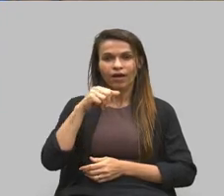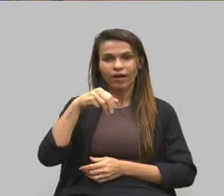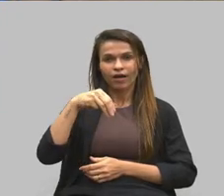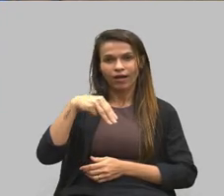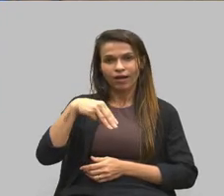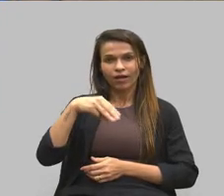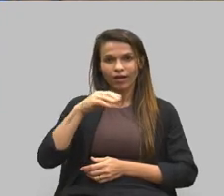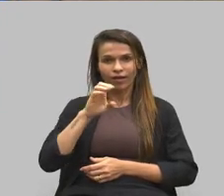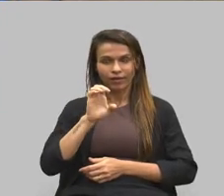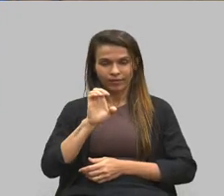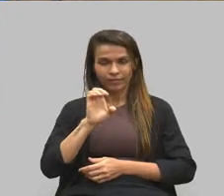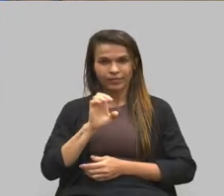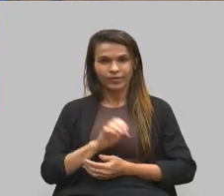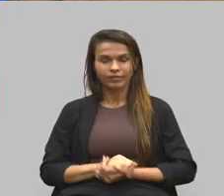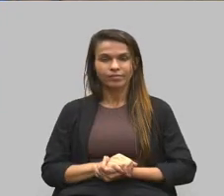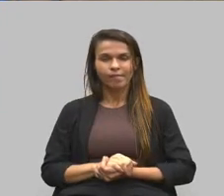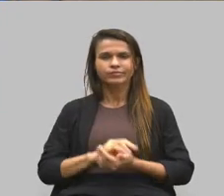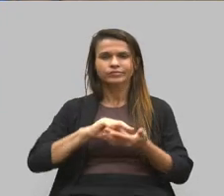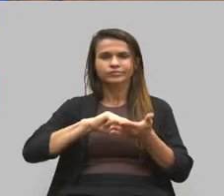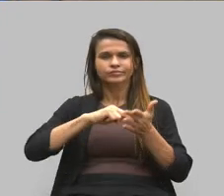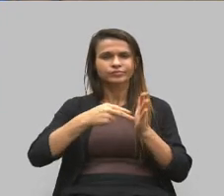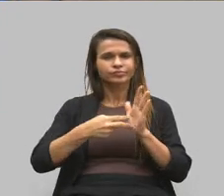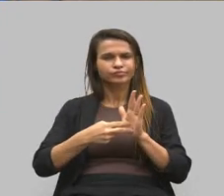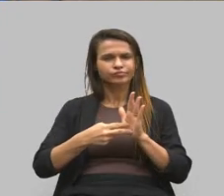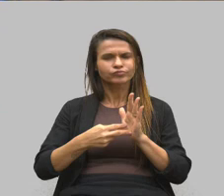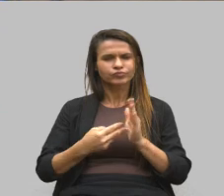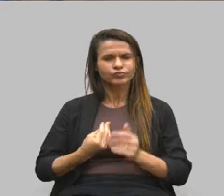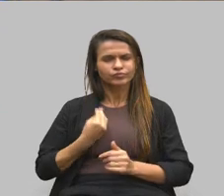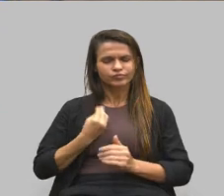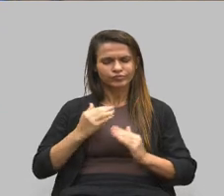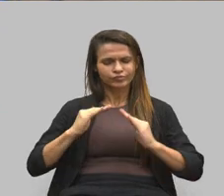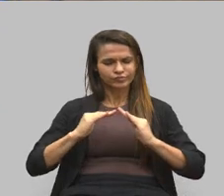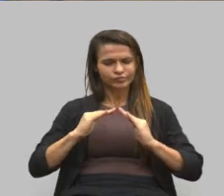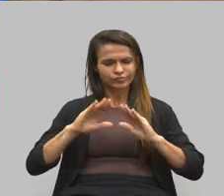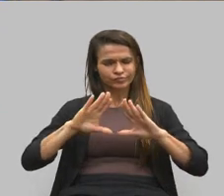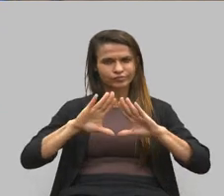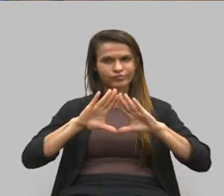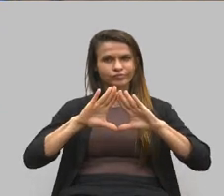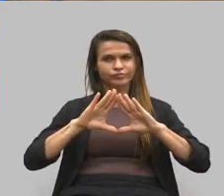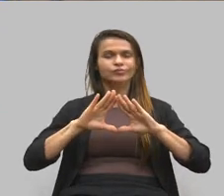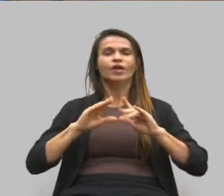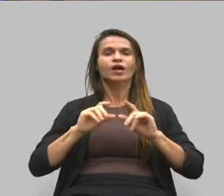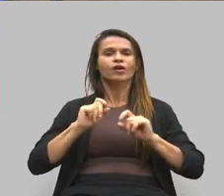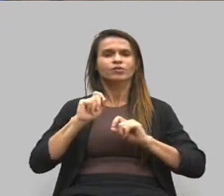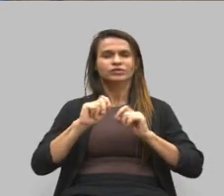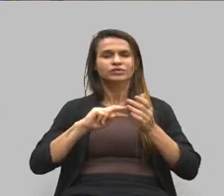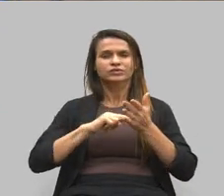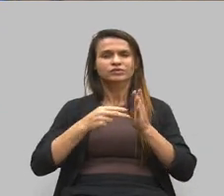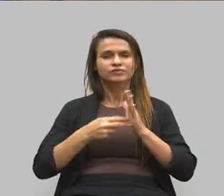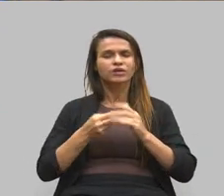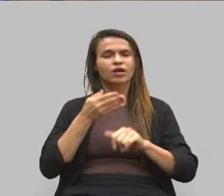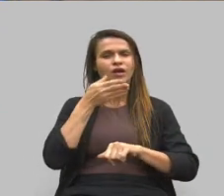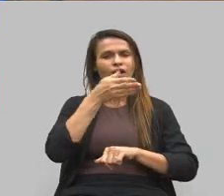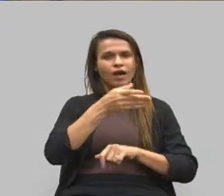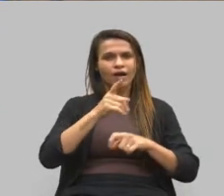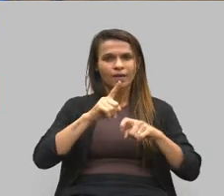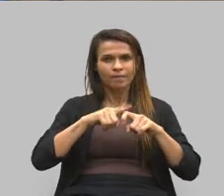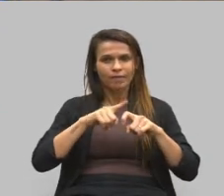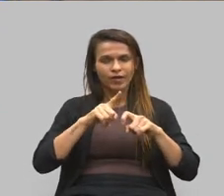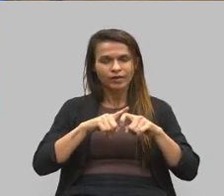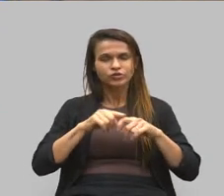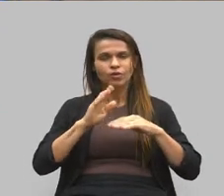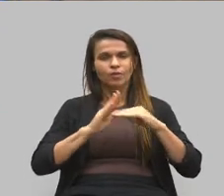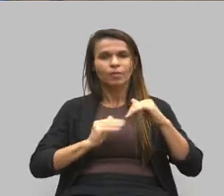Rara significa frequentemente ir a um médico e a um profissional de